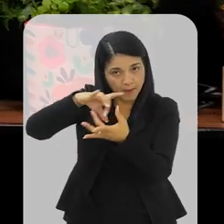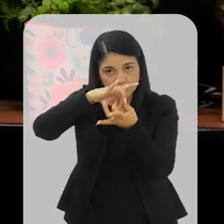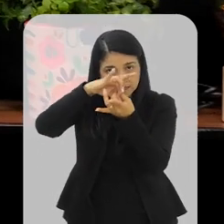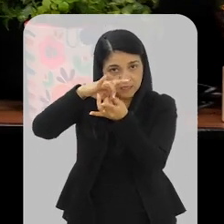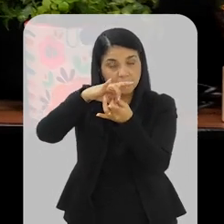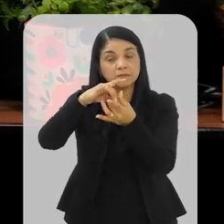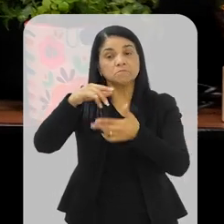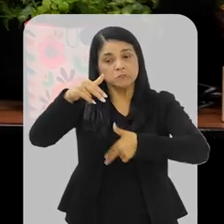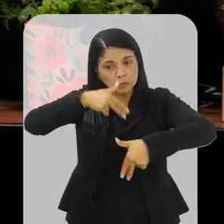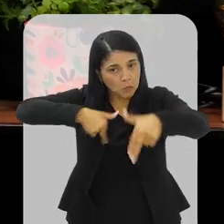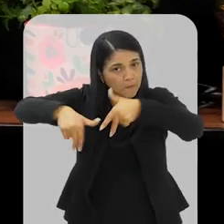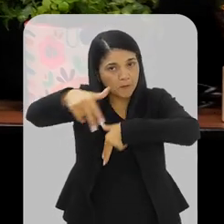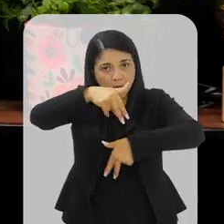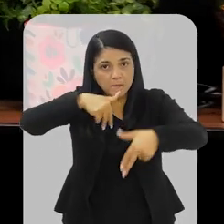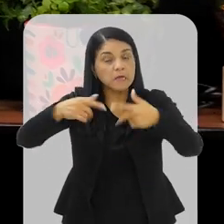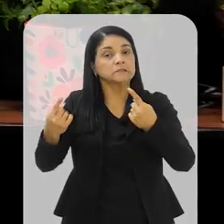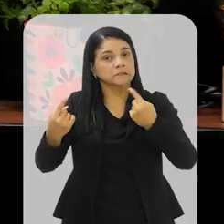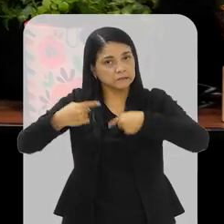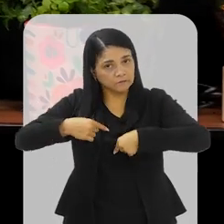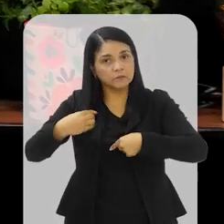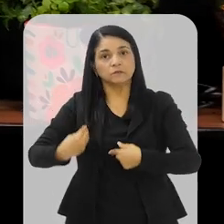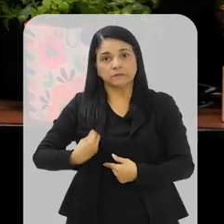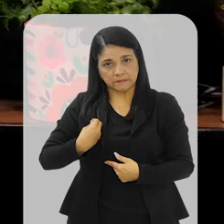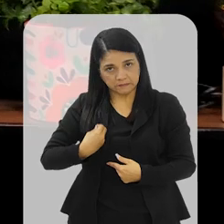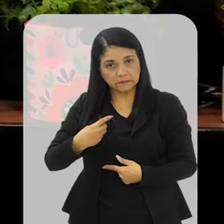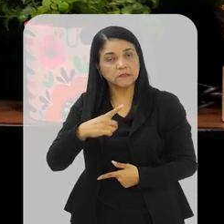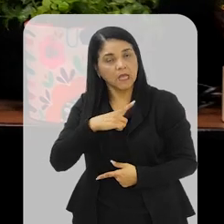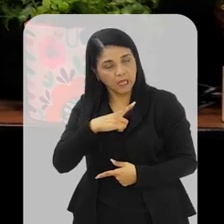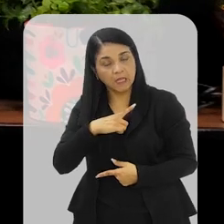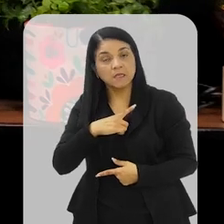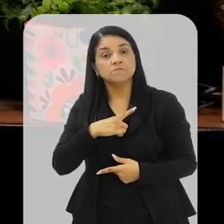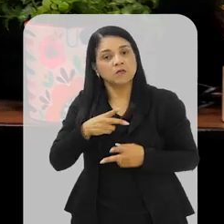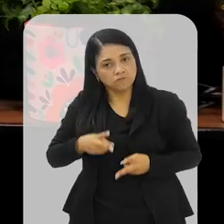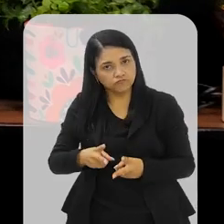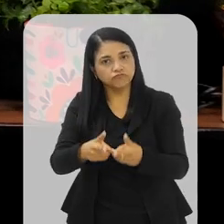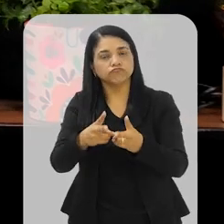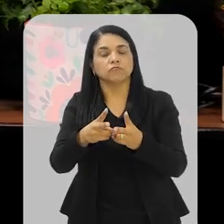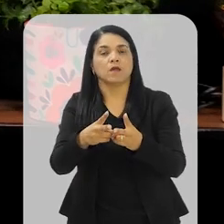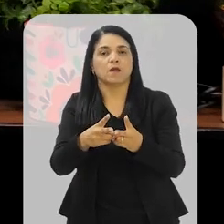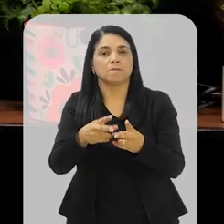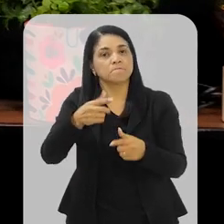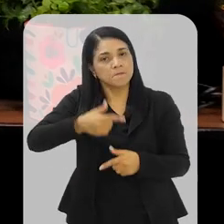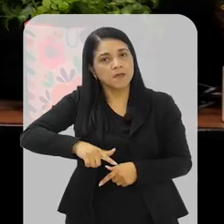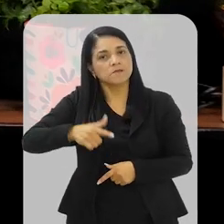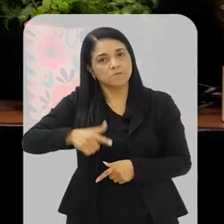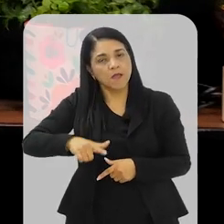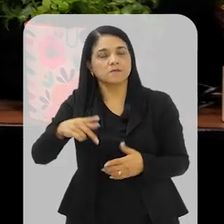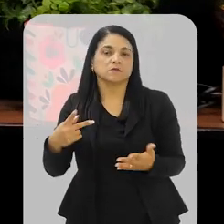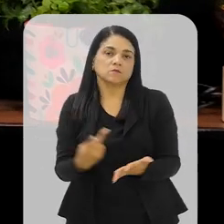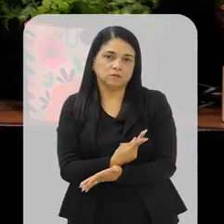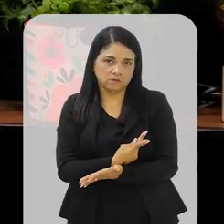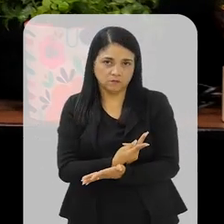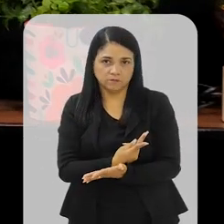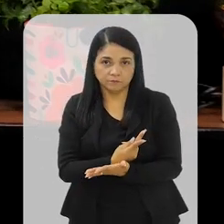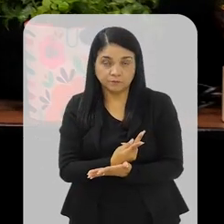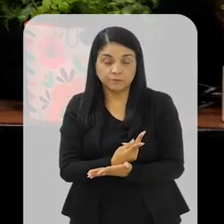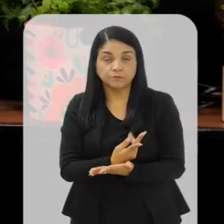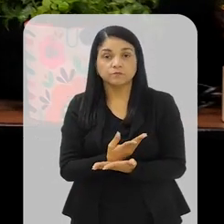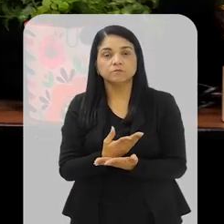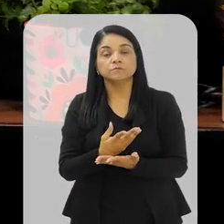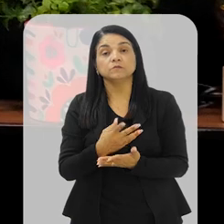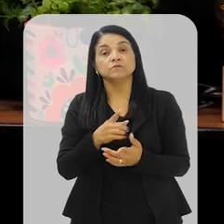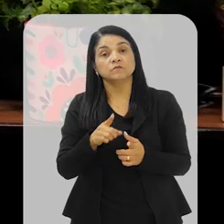circulam e esses desafios não só existem mas vão continuar cada vez mais acontecendo